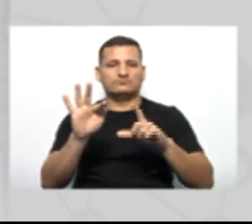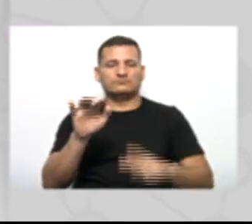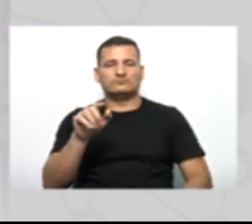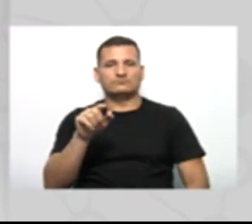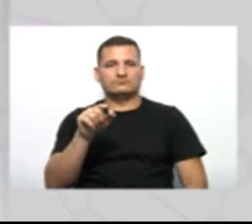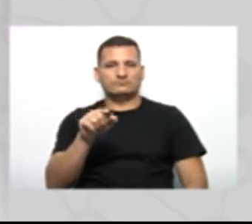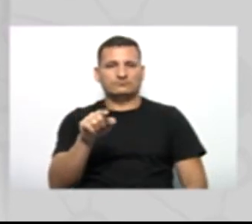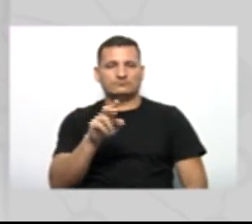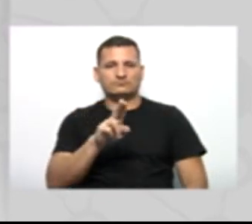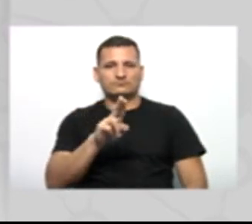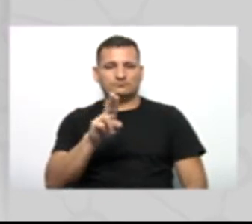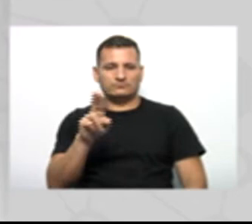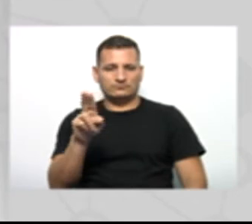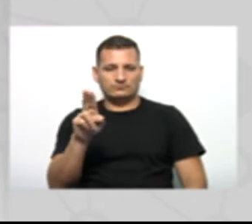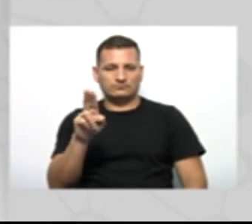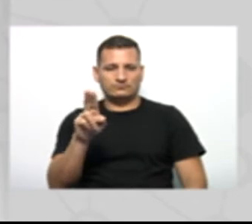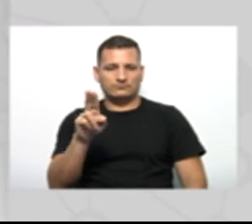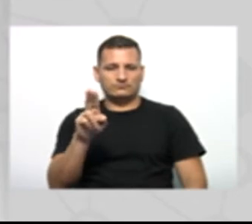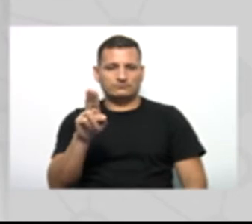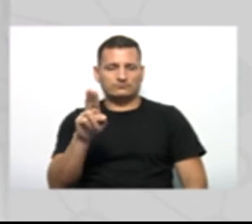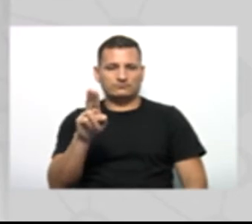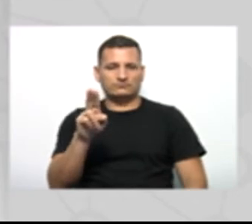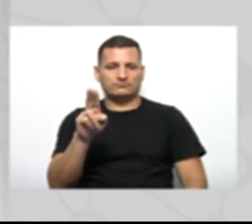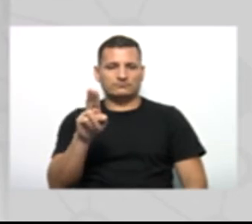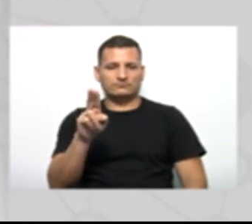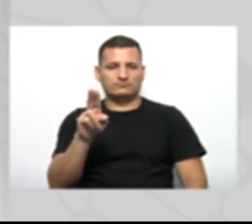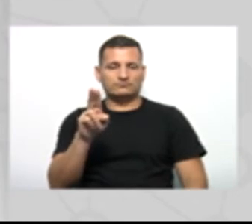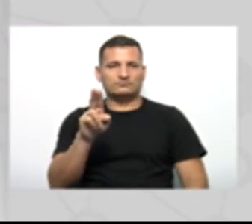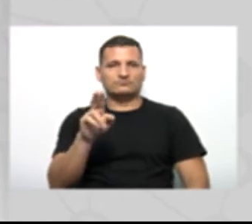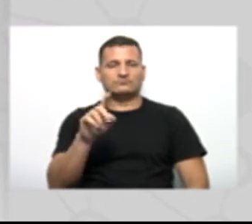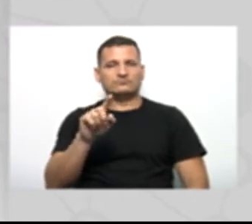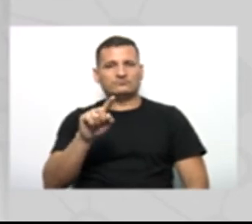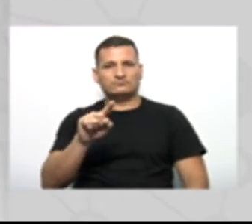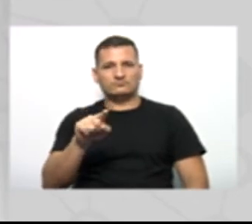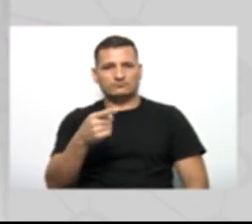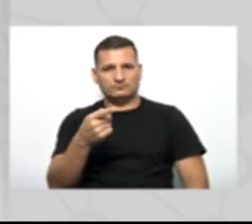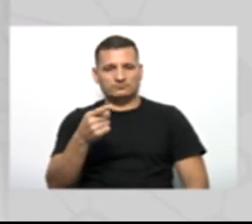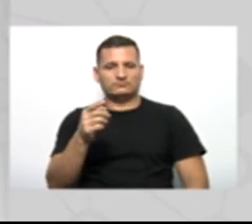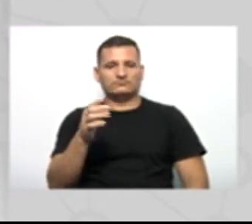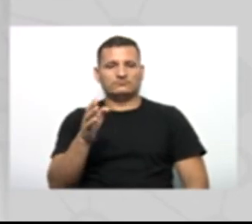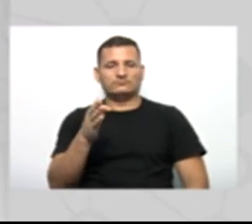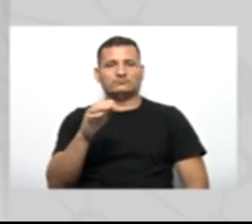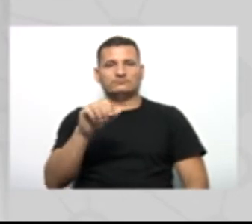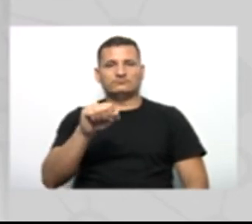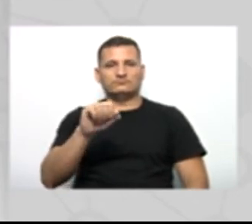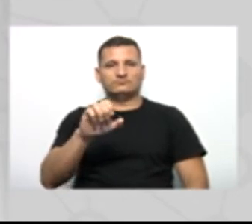Nome, self.nome. E o que? Self.